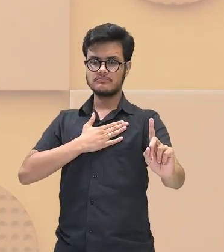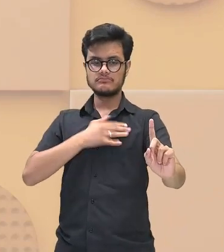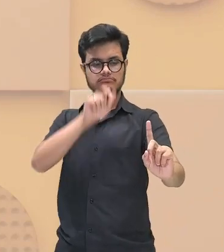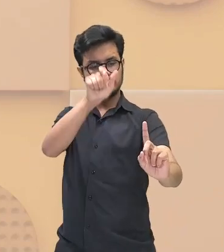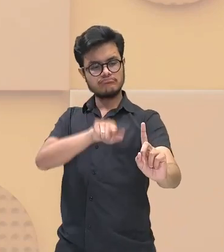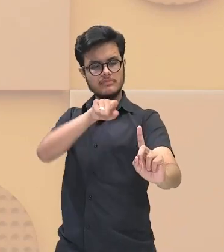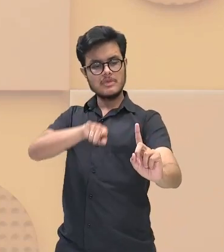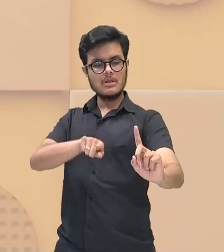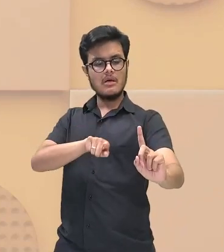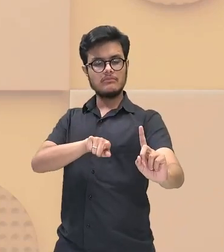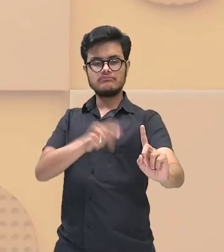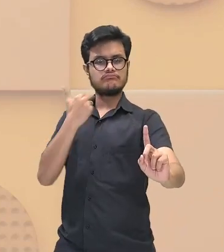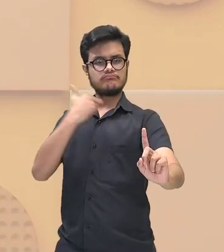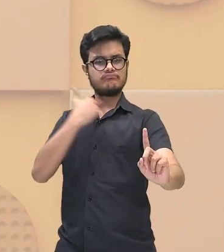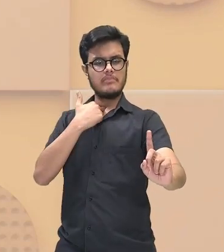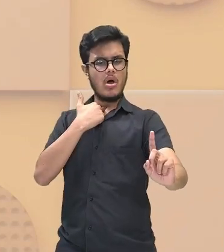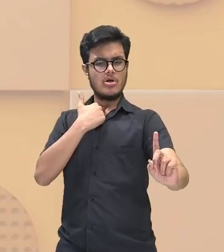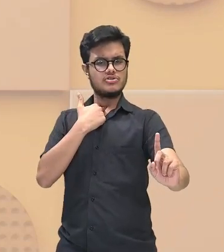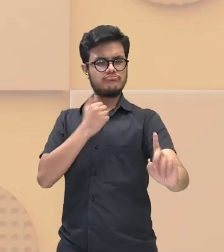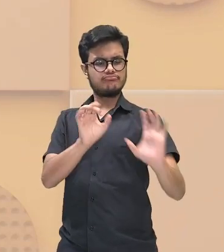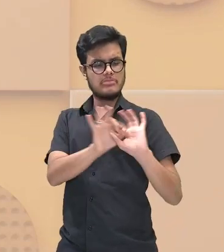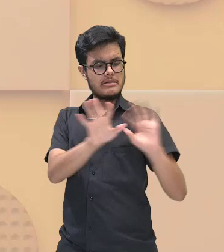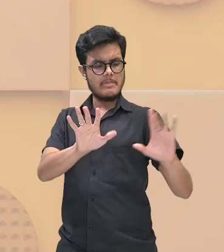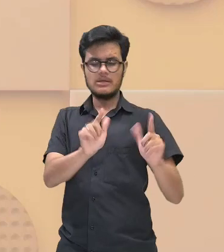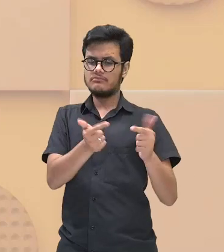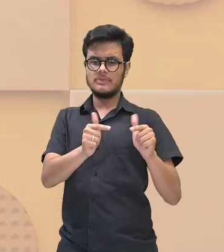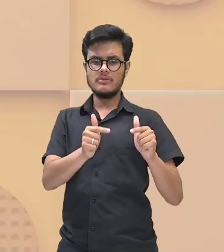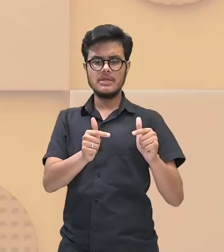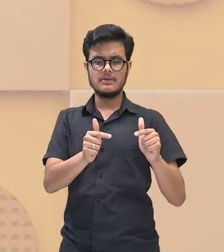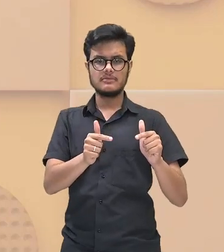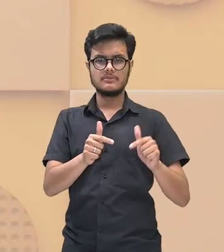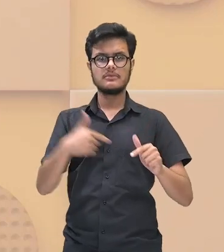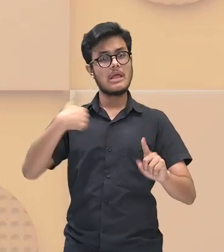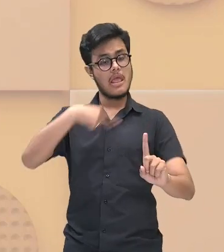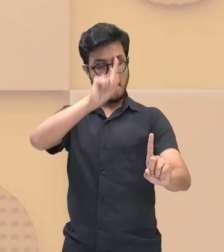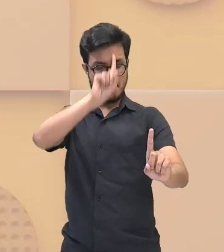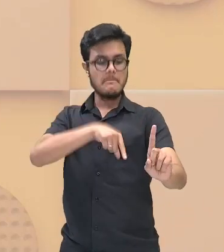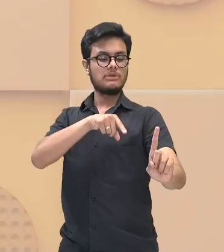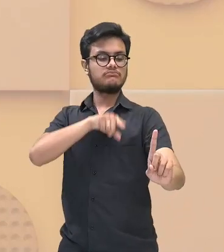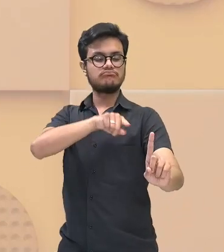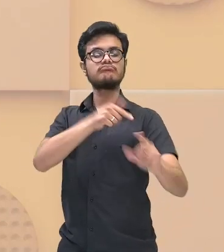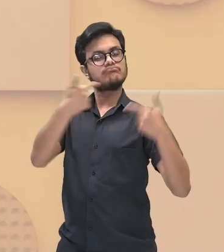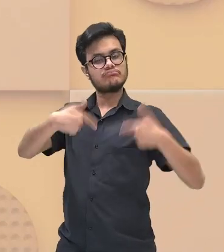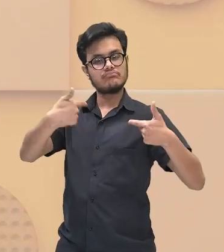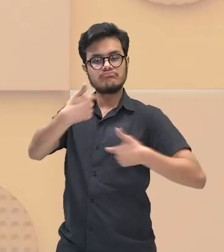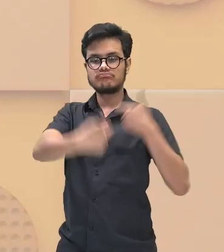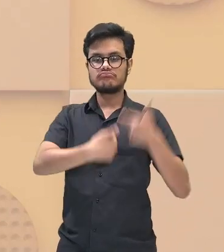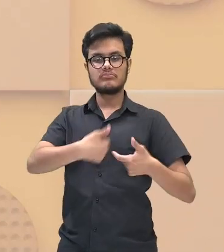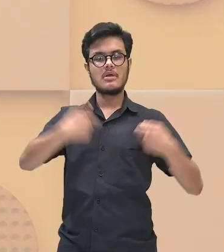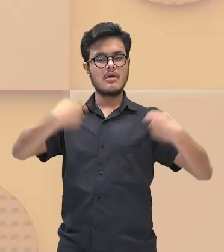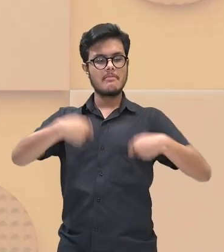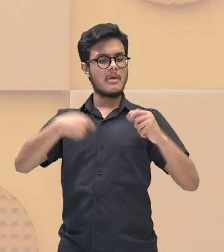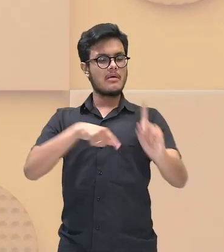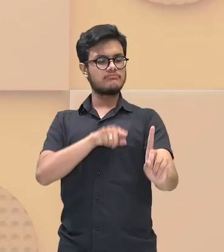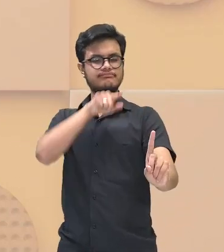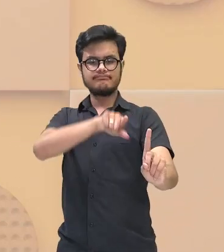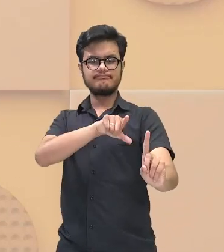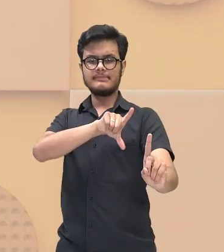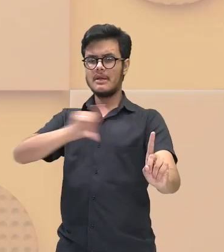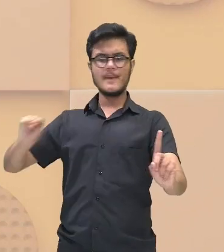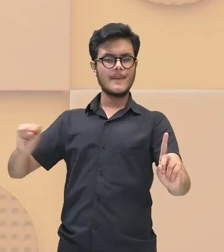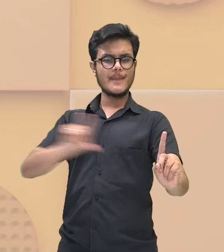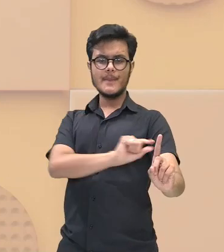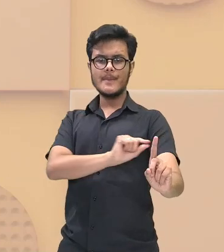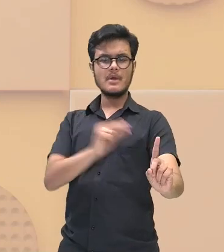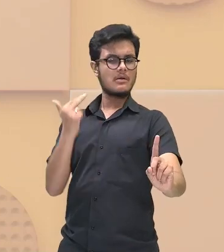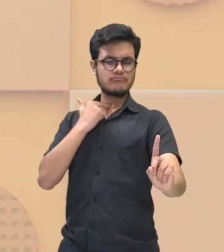sendo restringida de ter a sua liberdade, ou seja, ela não tem mais o direito de ir e vir. Além